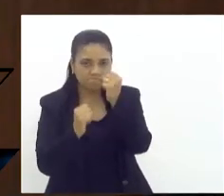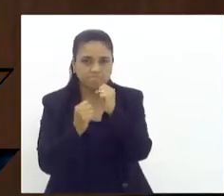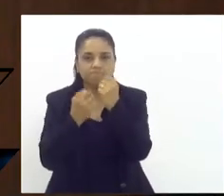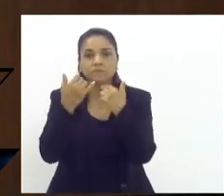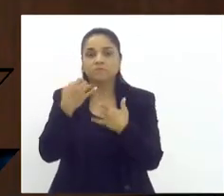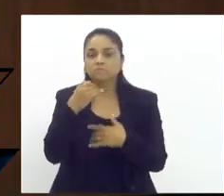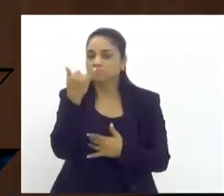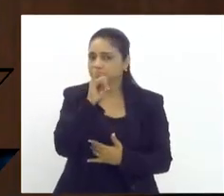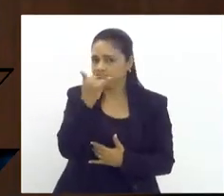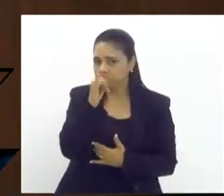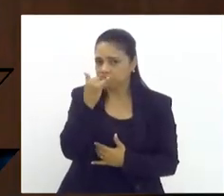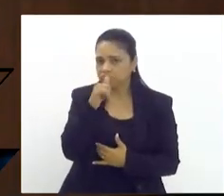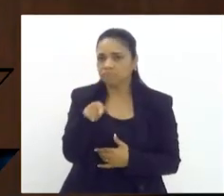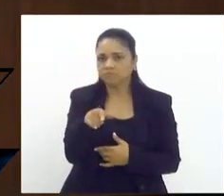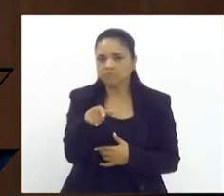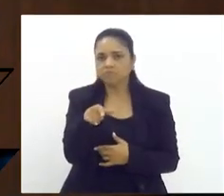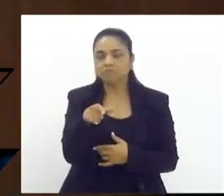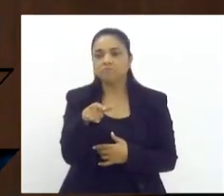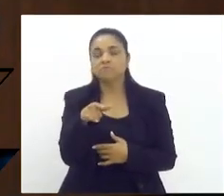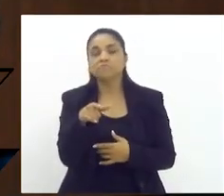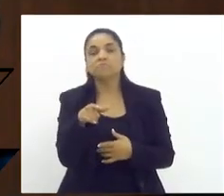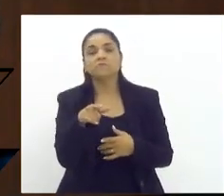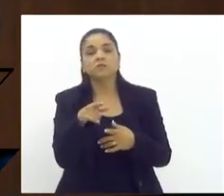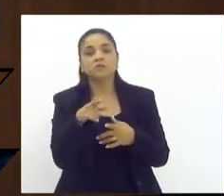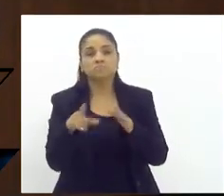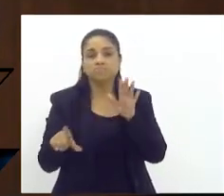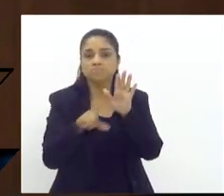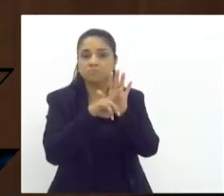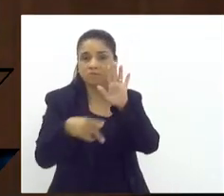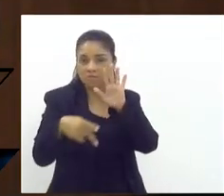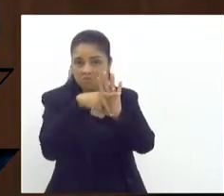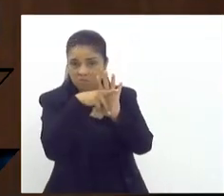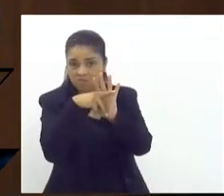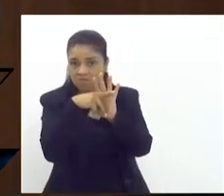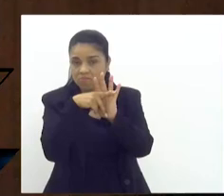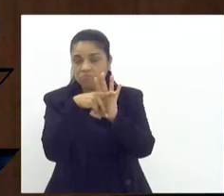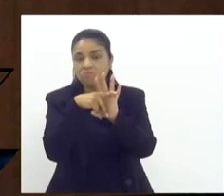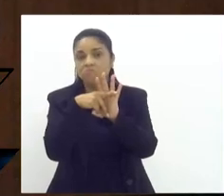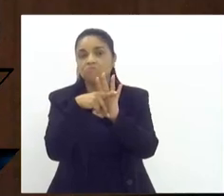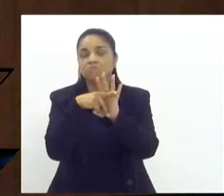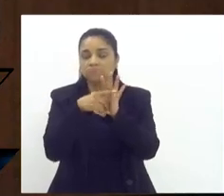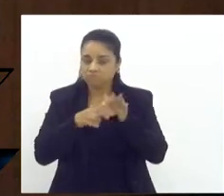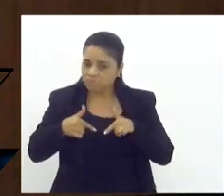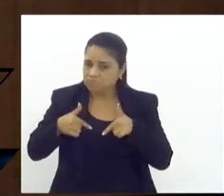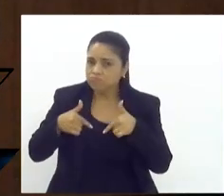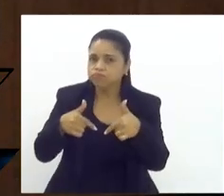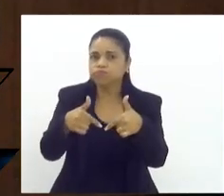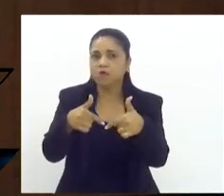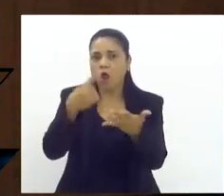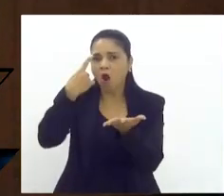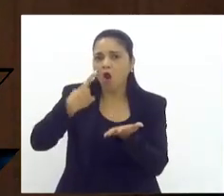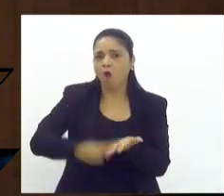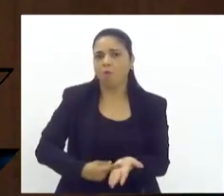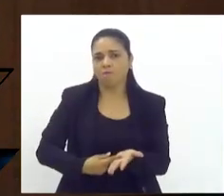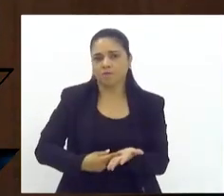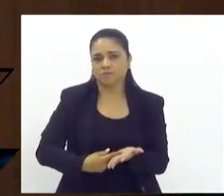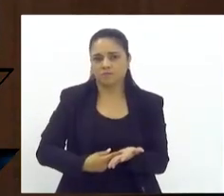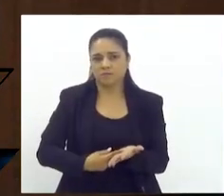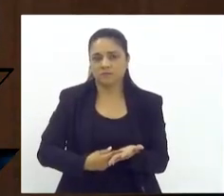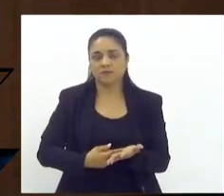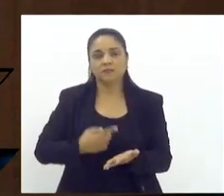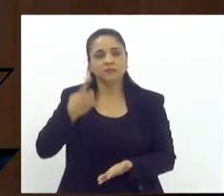promulgado esse projeto de lei seja efetivamente colocado no cúmplices do nosso querido